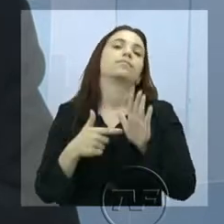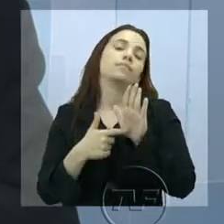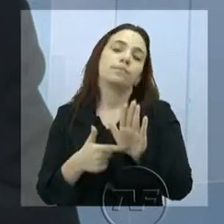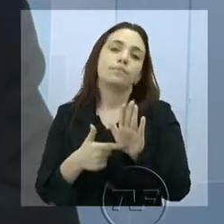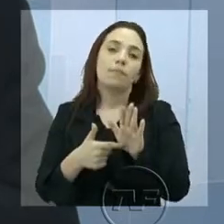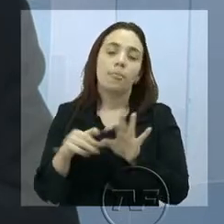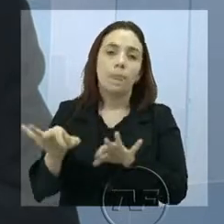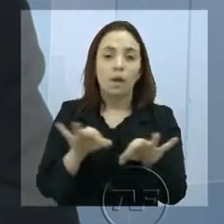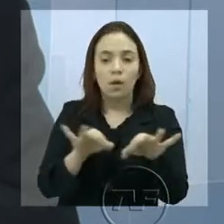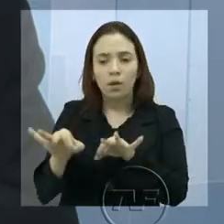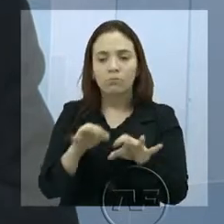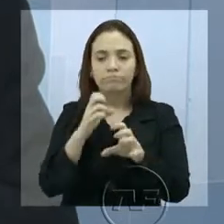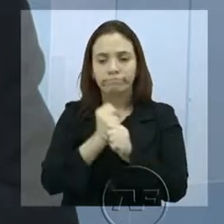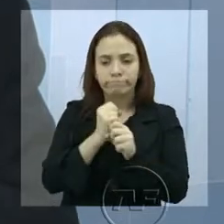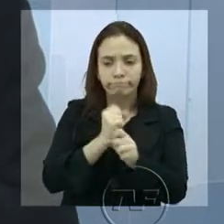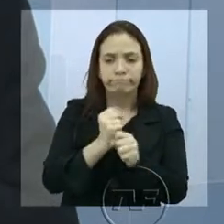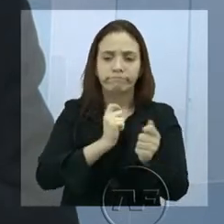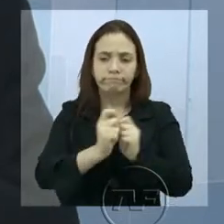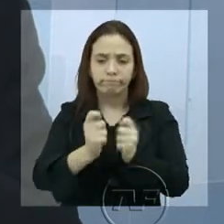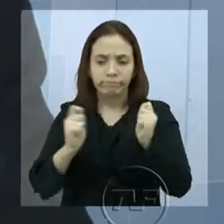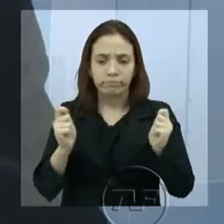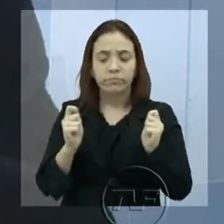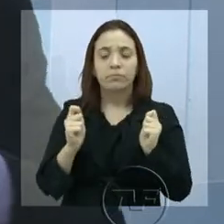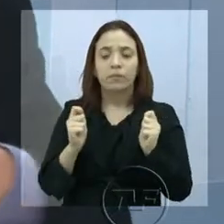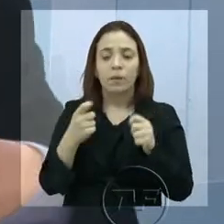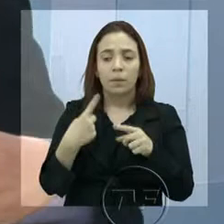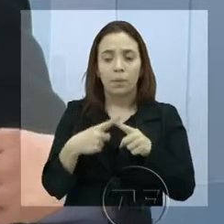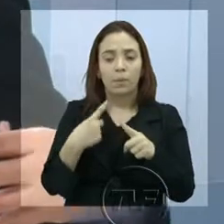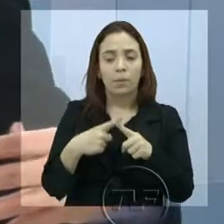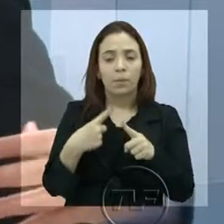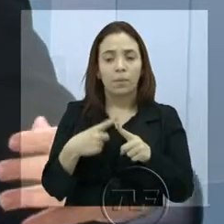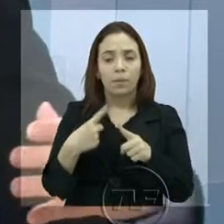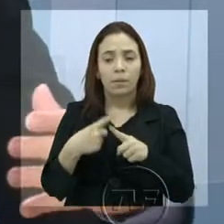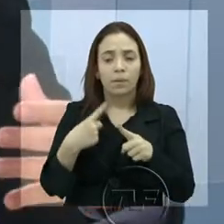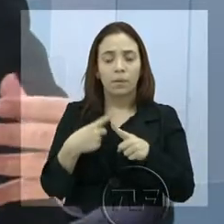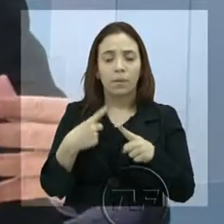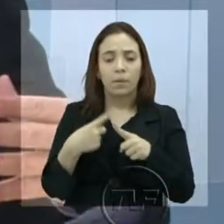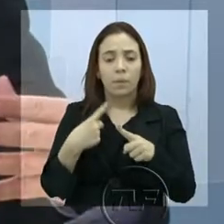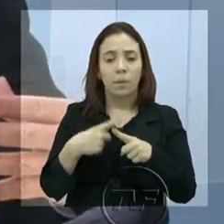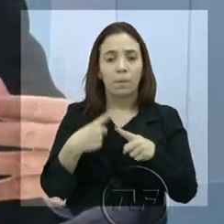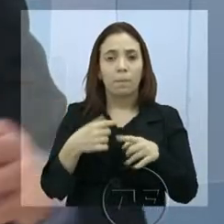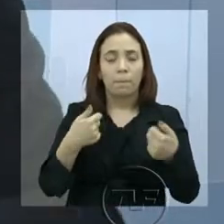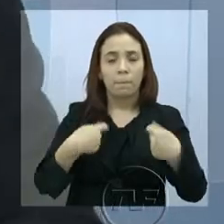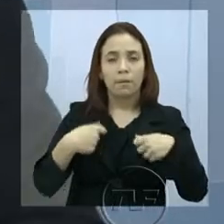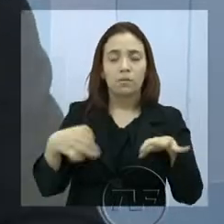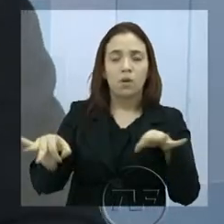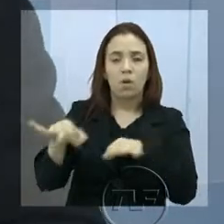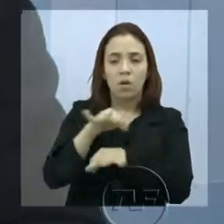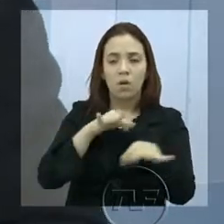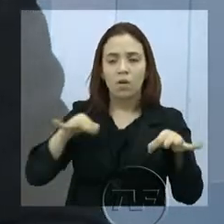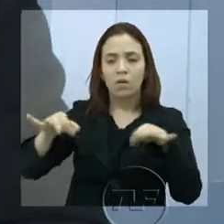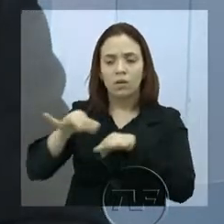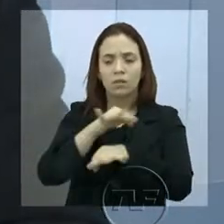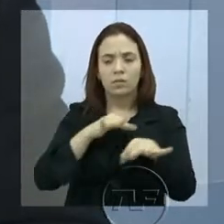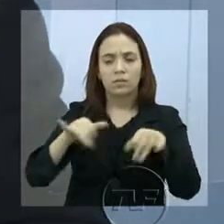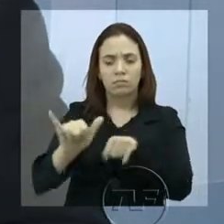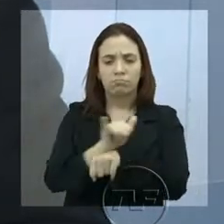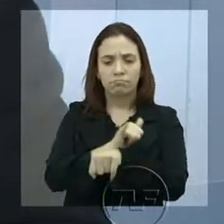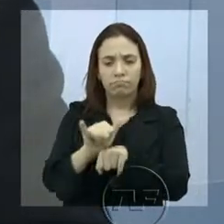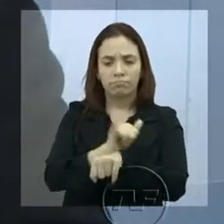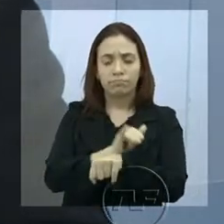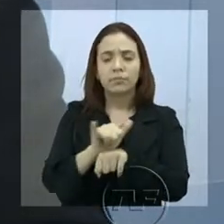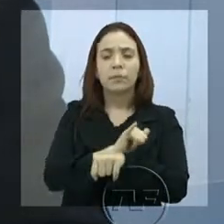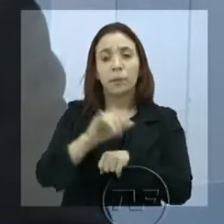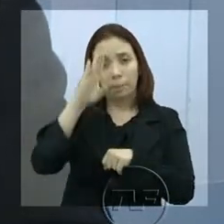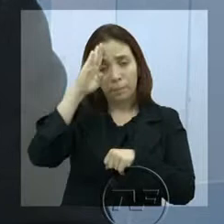só organizar as finanças, mas para que ele seja um fomentador lá na frente em áreas estratégicas,